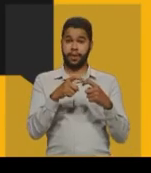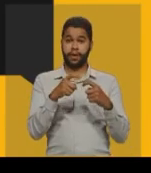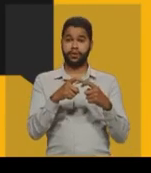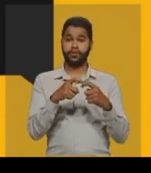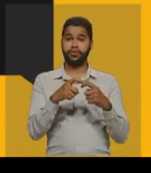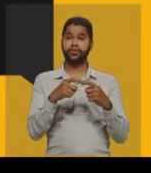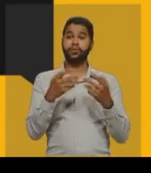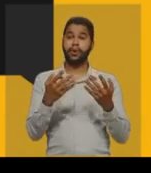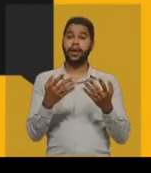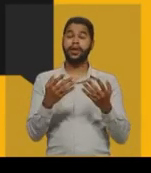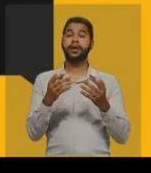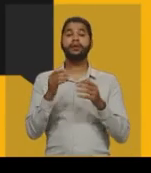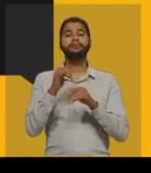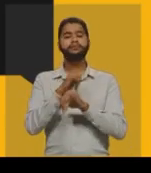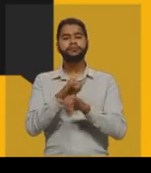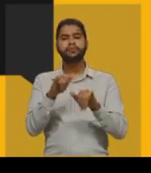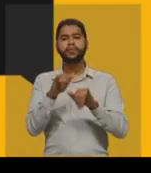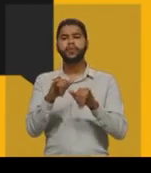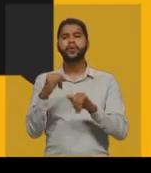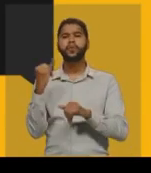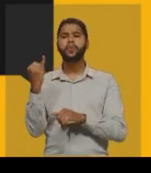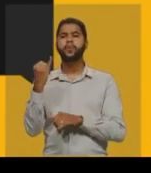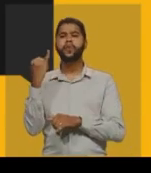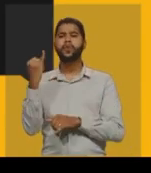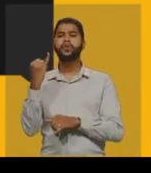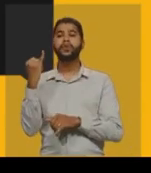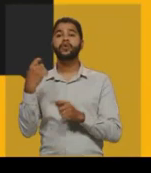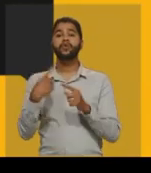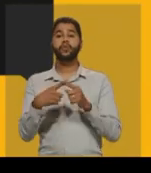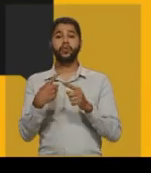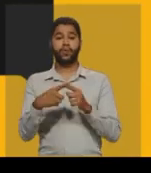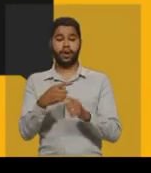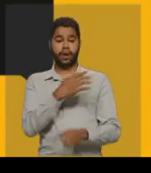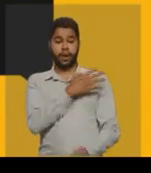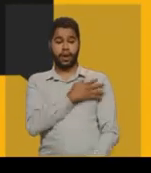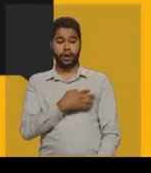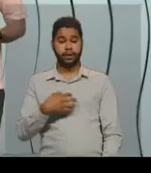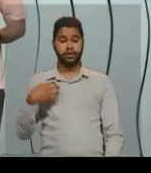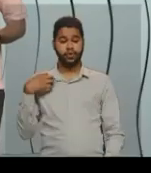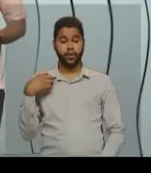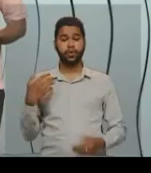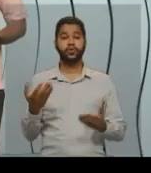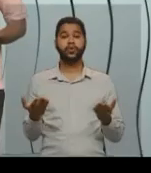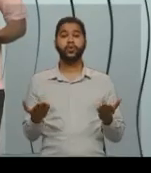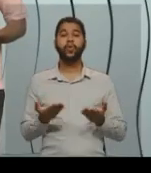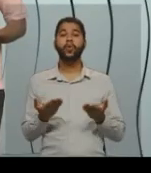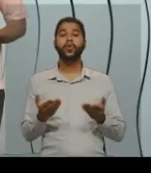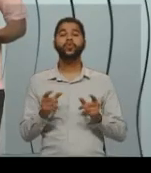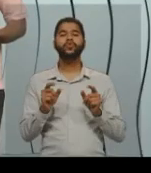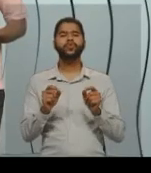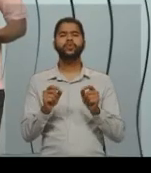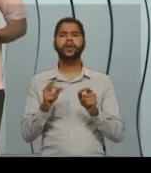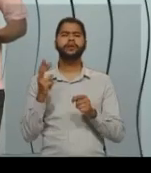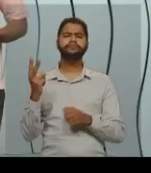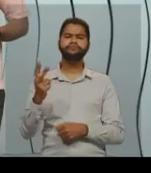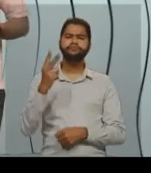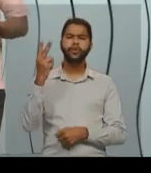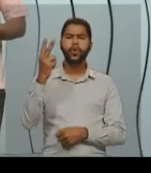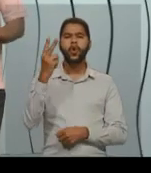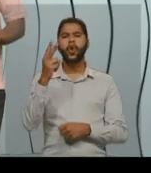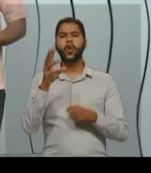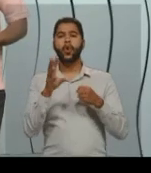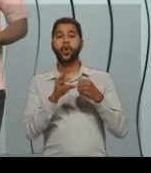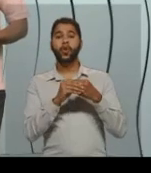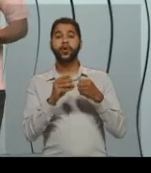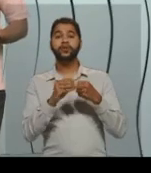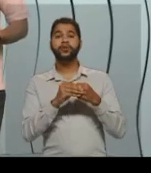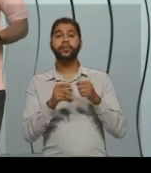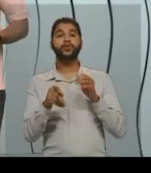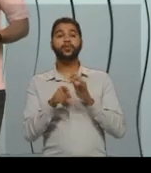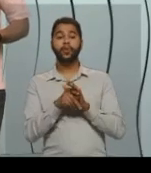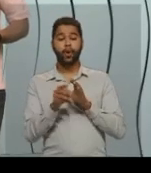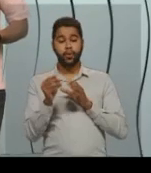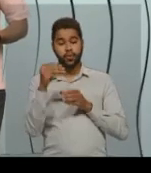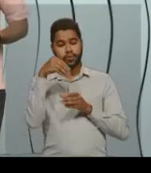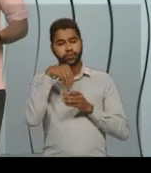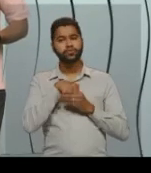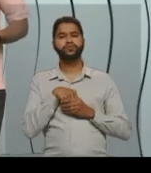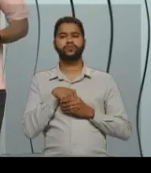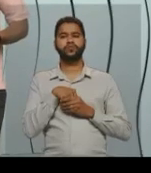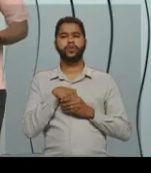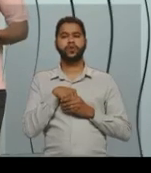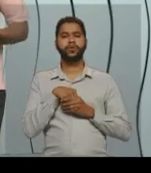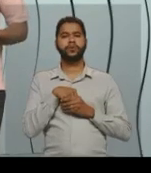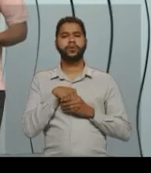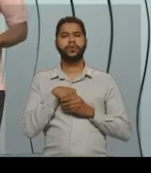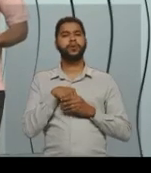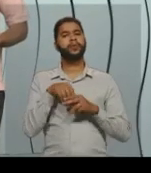informação é importante, aluno, porque Aristóteles, como nós veremos adiante, ele valoriza muito o conhecimento empírico, o conhecimento que a